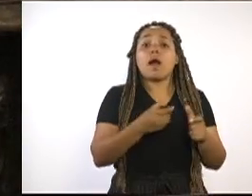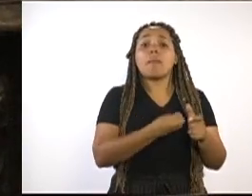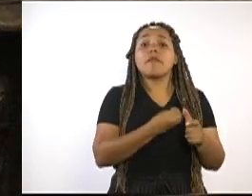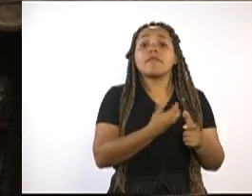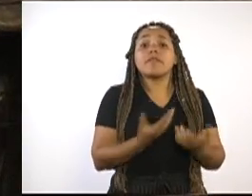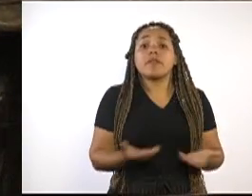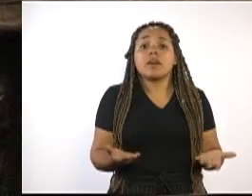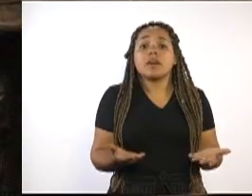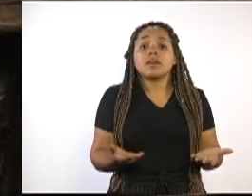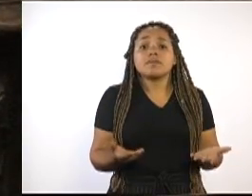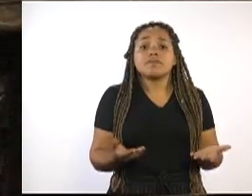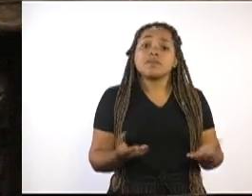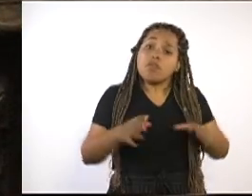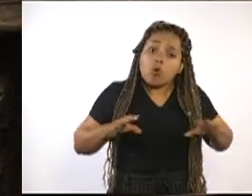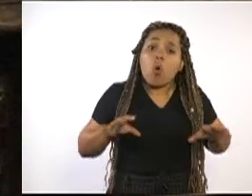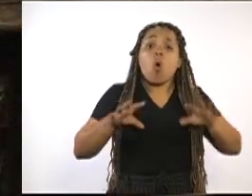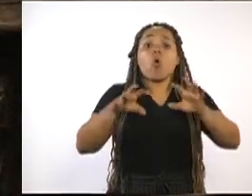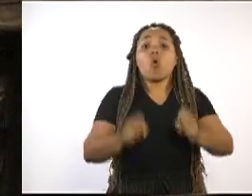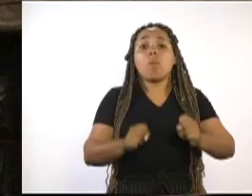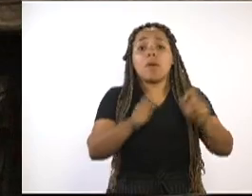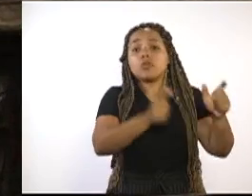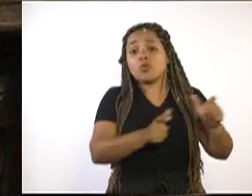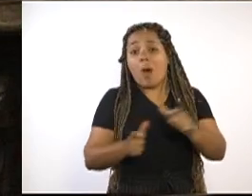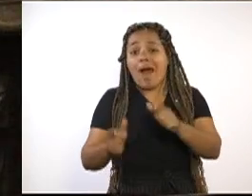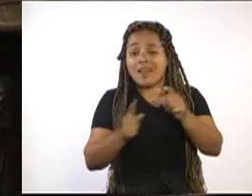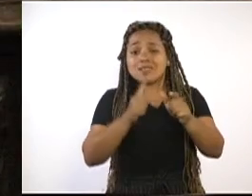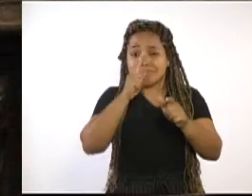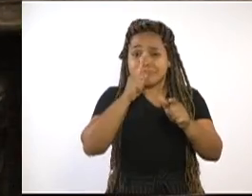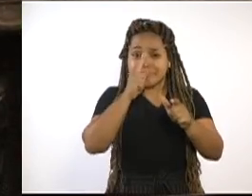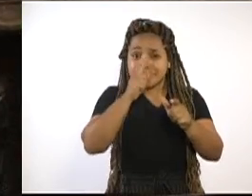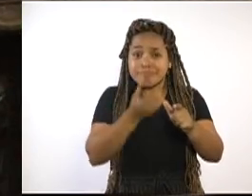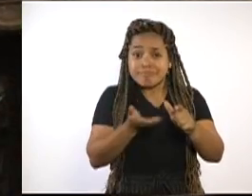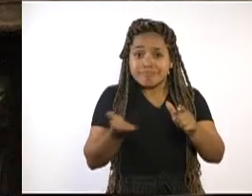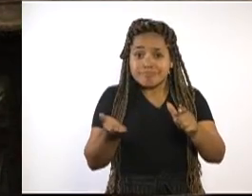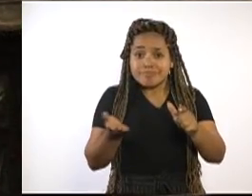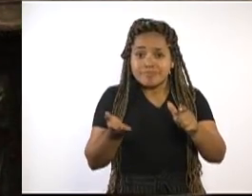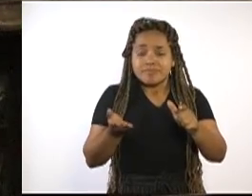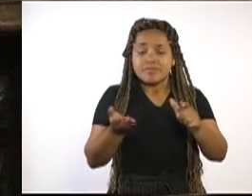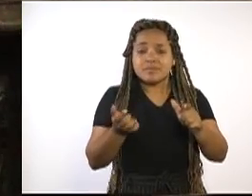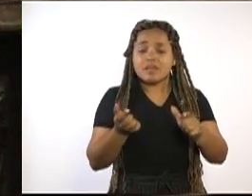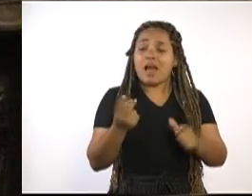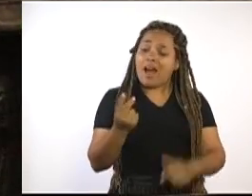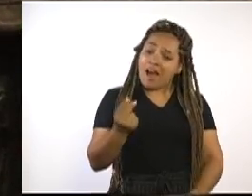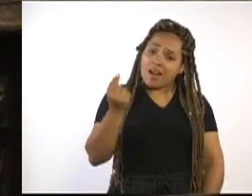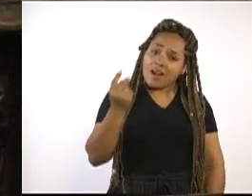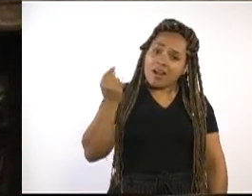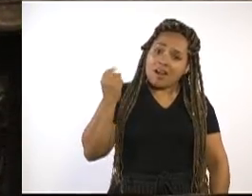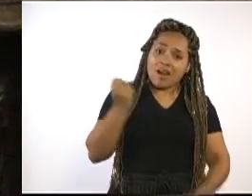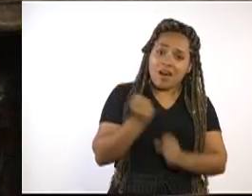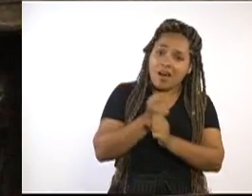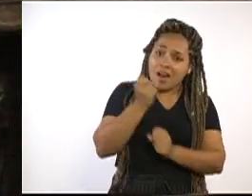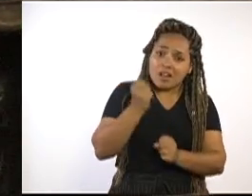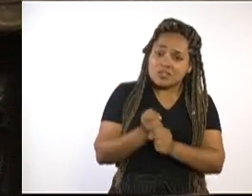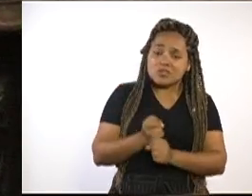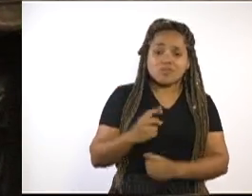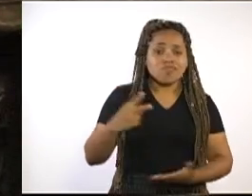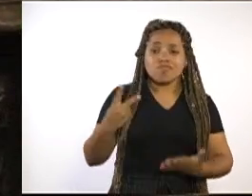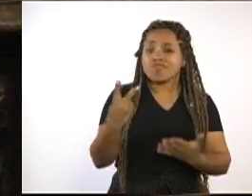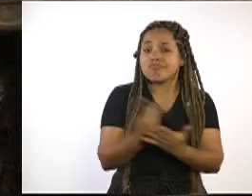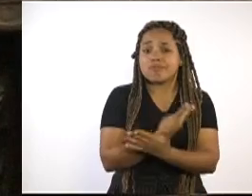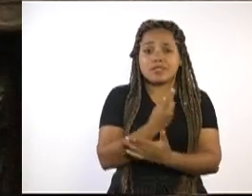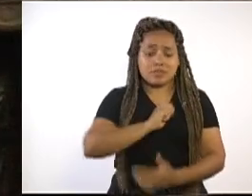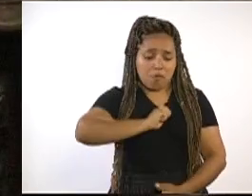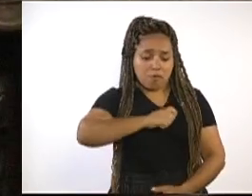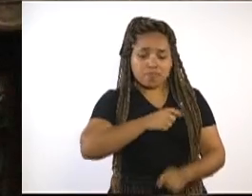E aí elas foram ocupando essas áreas, e não houve naqueles anos uma fiscalização